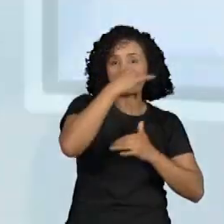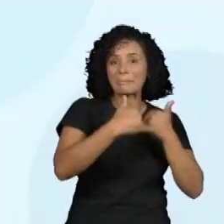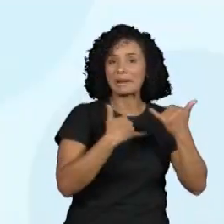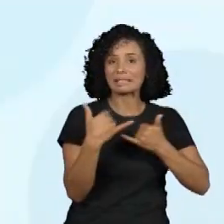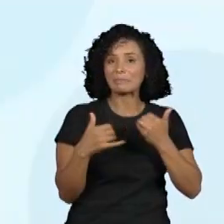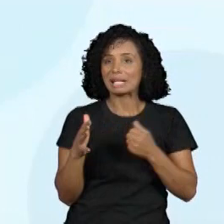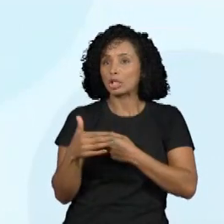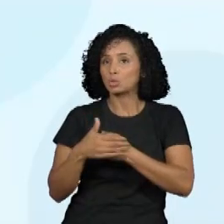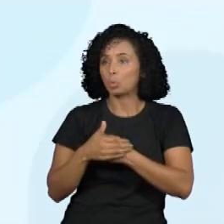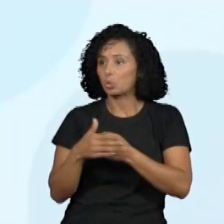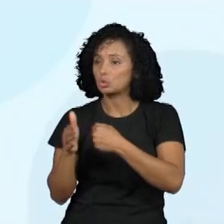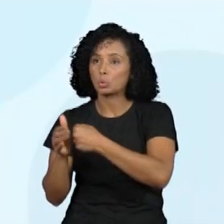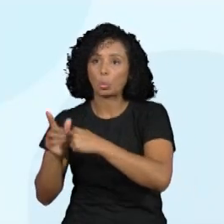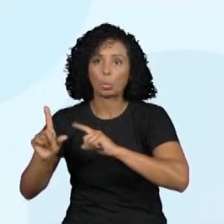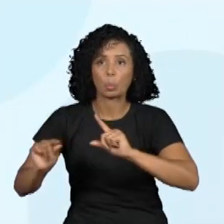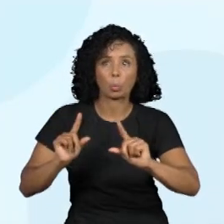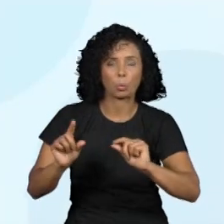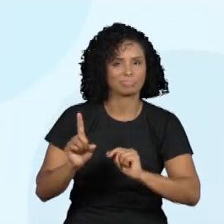texto.